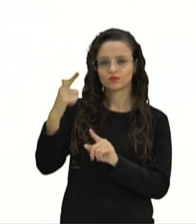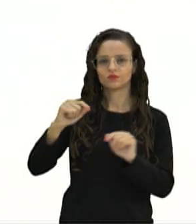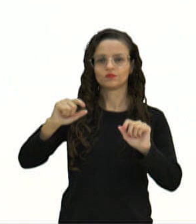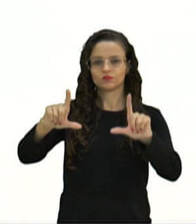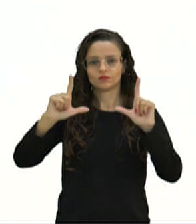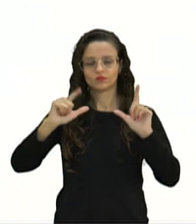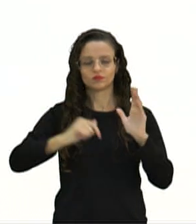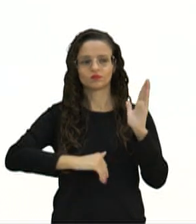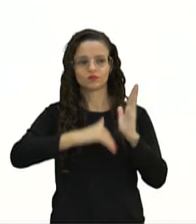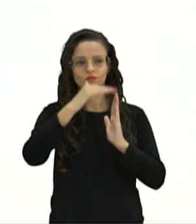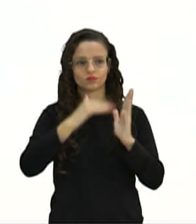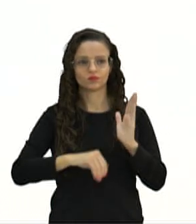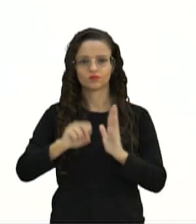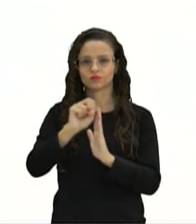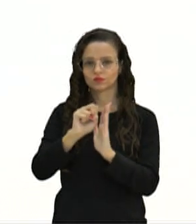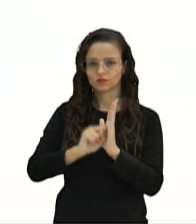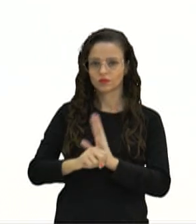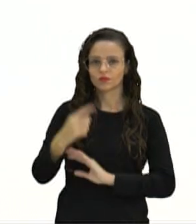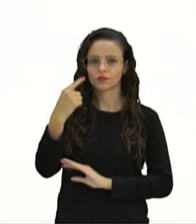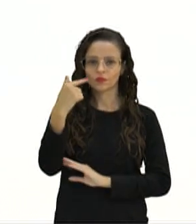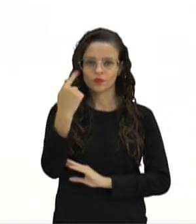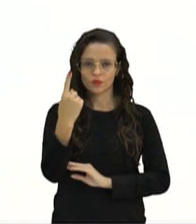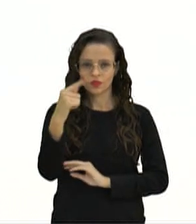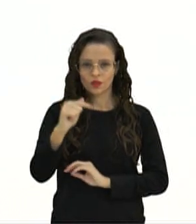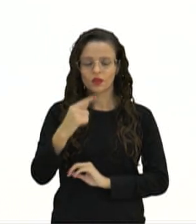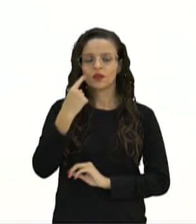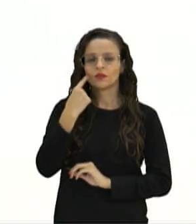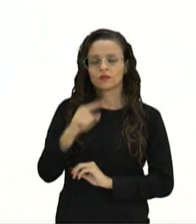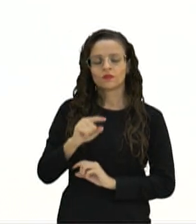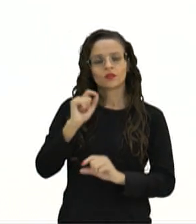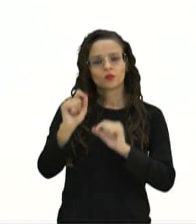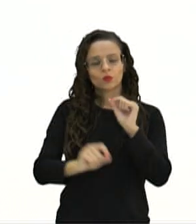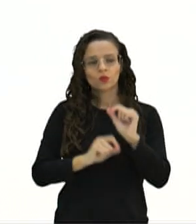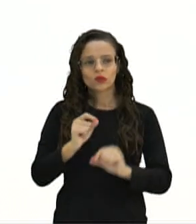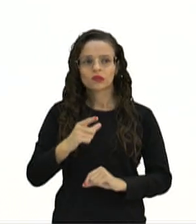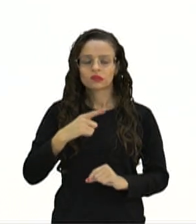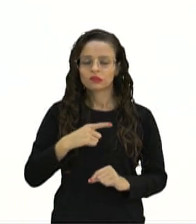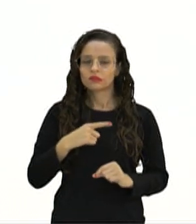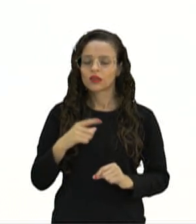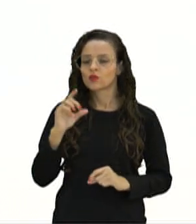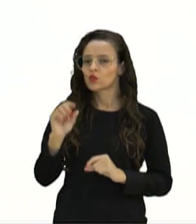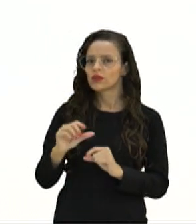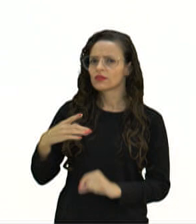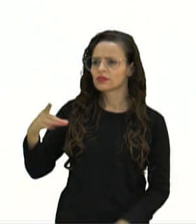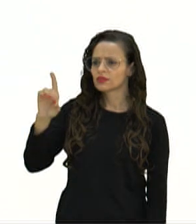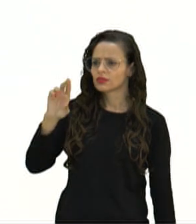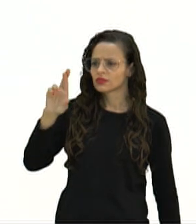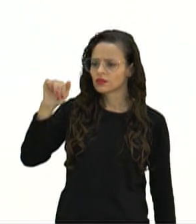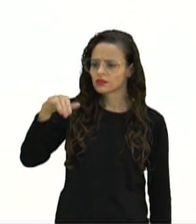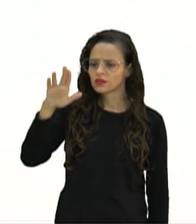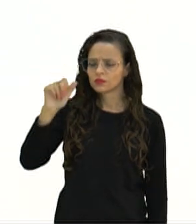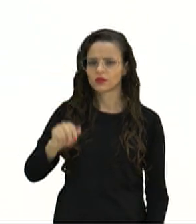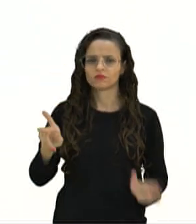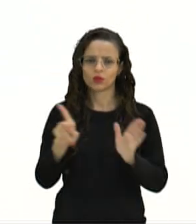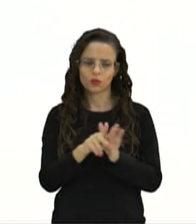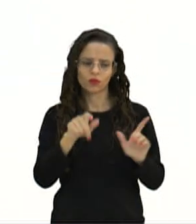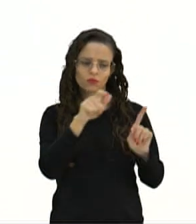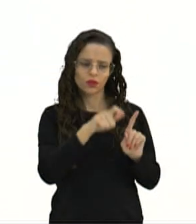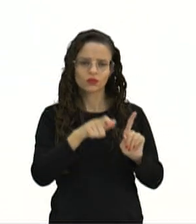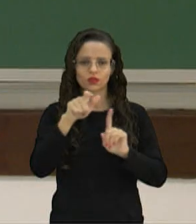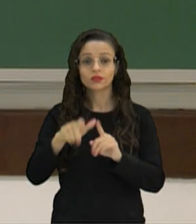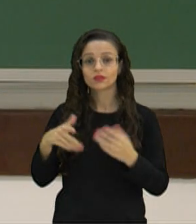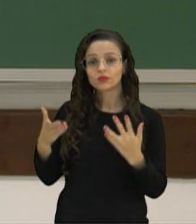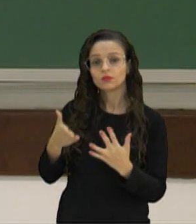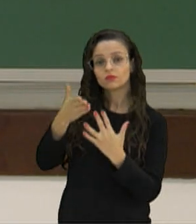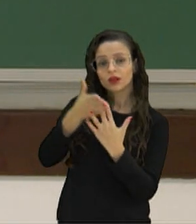XVII. Nessas obras a gente vê aqui toda essa dimensão do drama que é vivido pelas personagens, né? Então o barroco ele